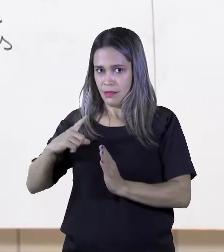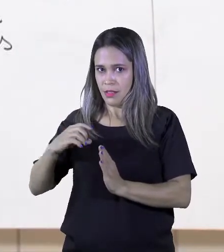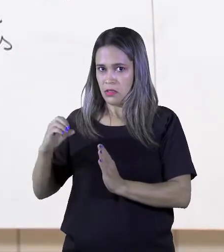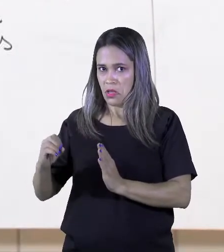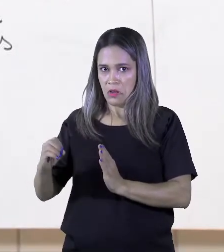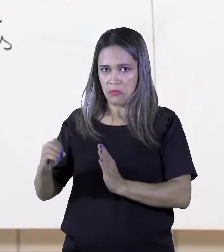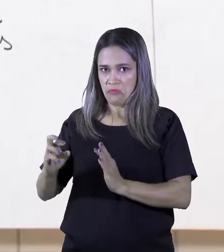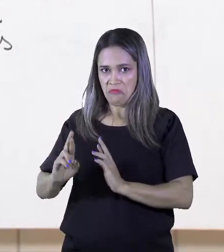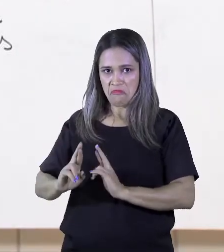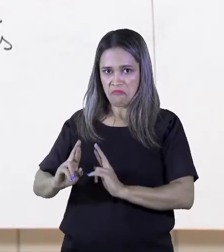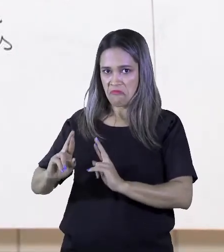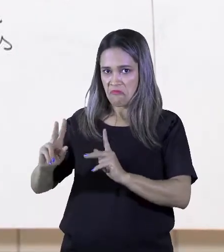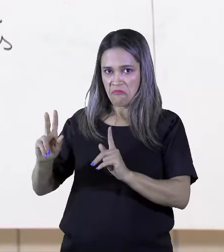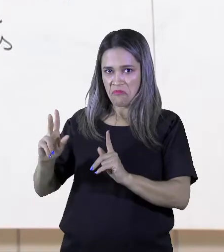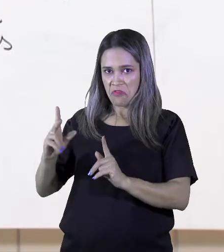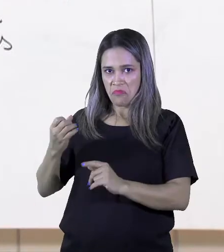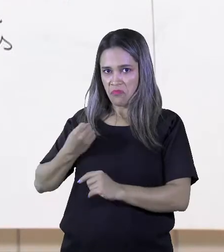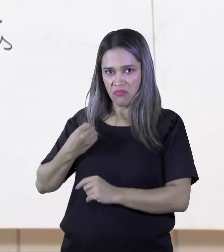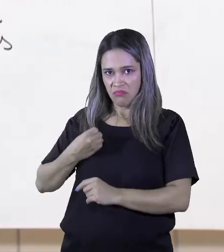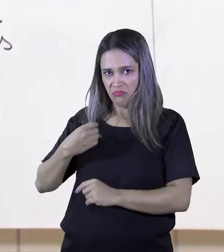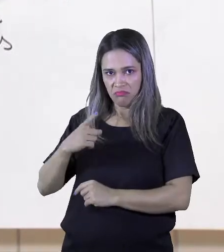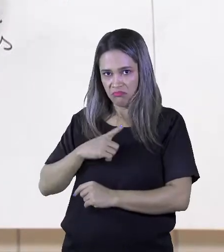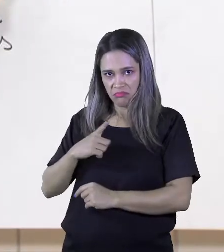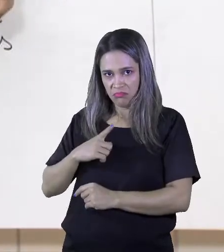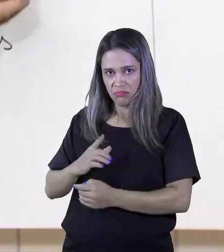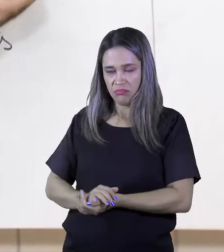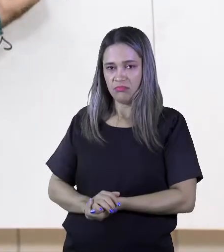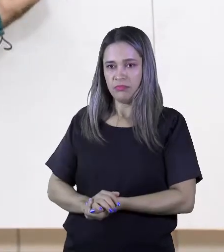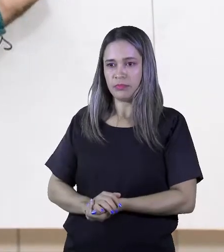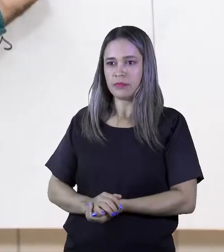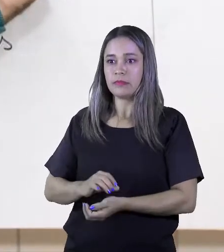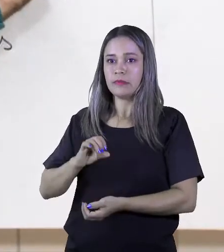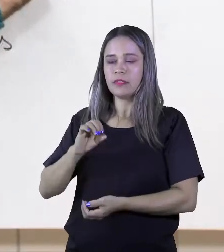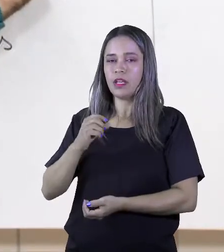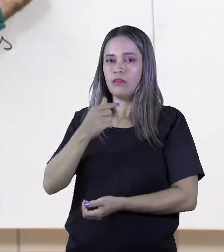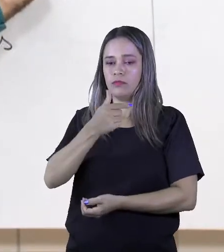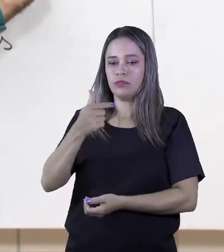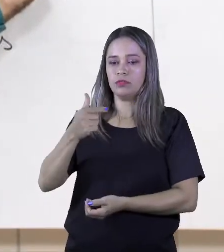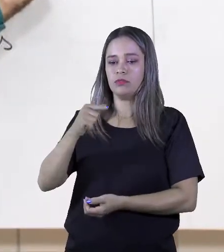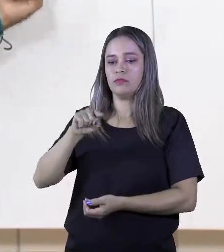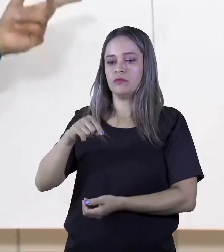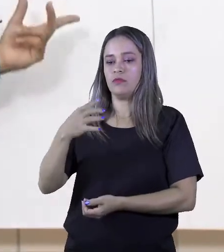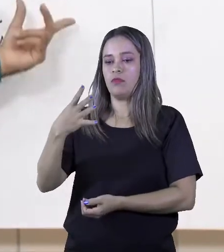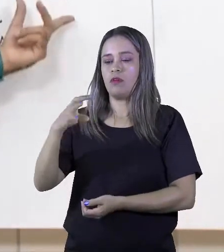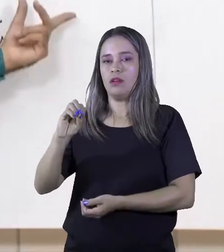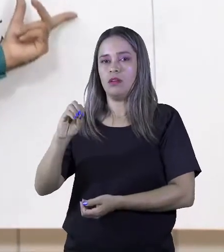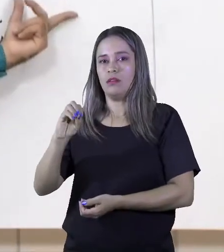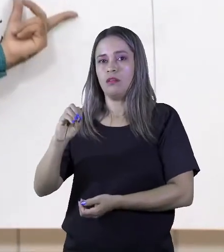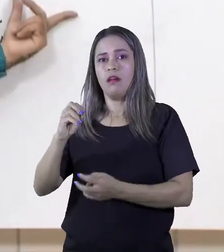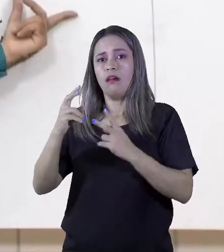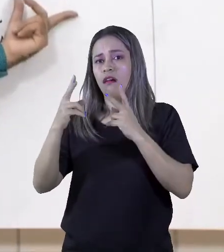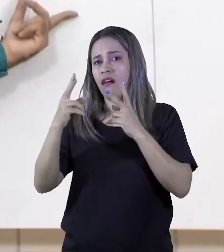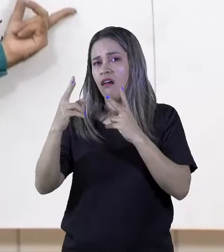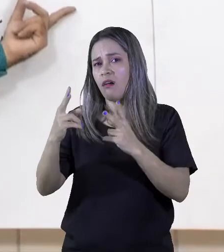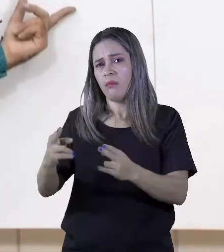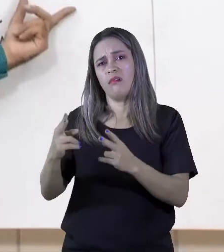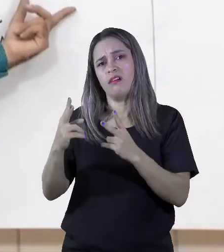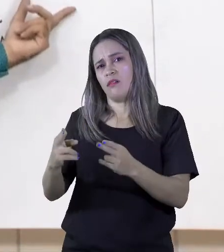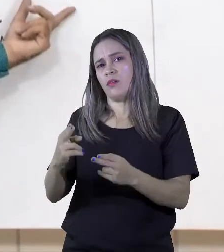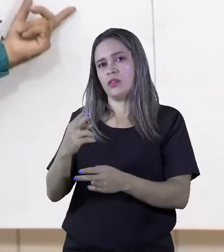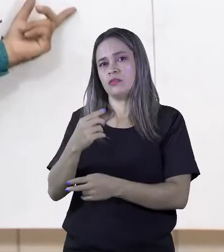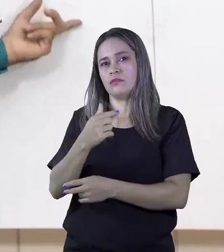fazer diferença para o meu número que eu tenho. Ó, 22,40, então, é a mesma coisa